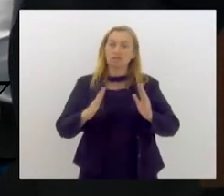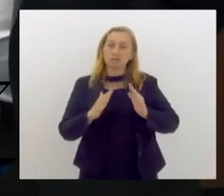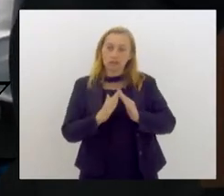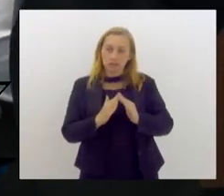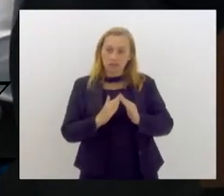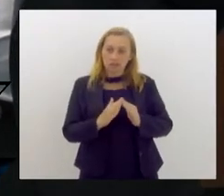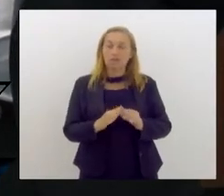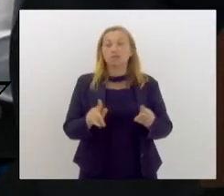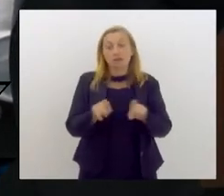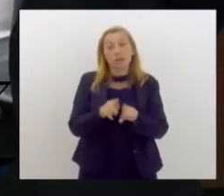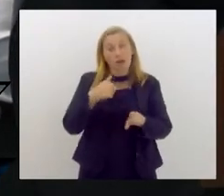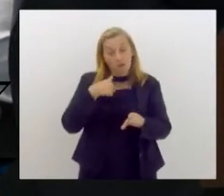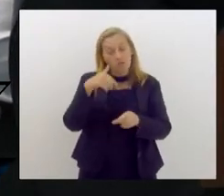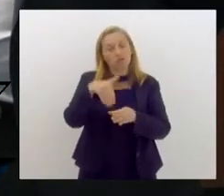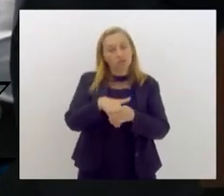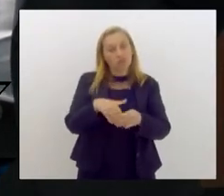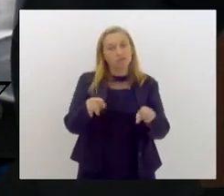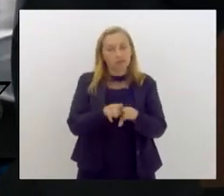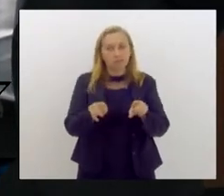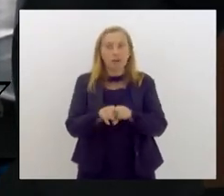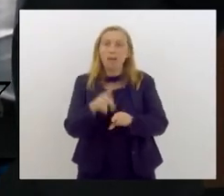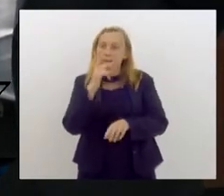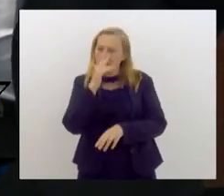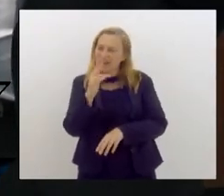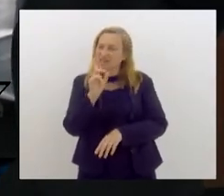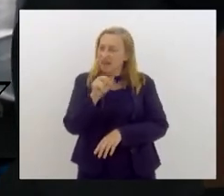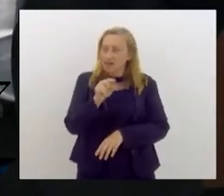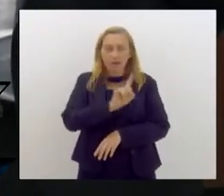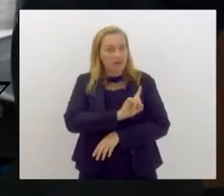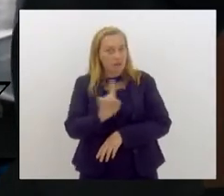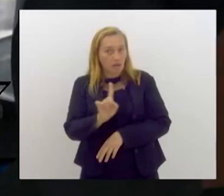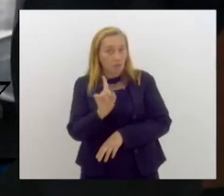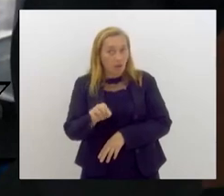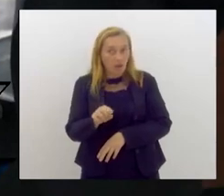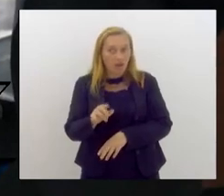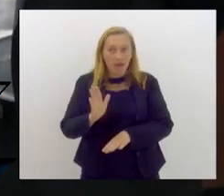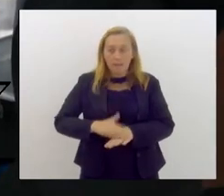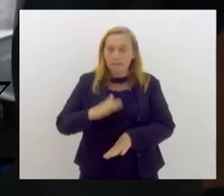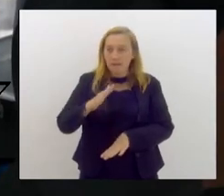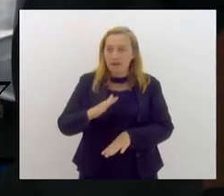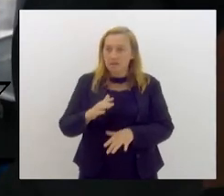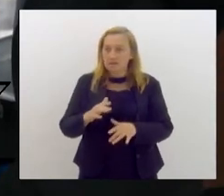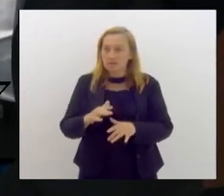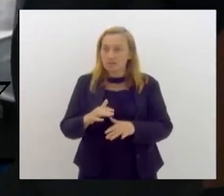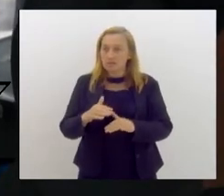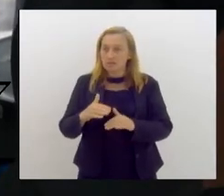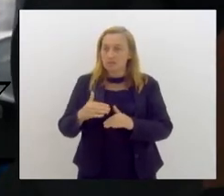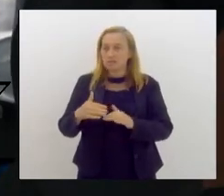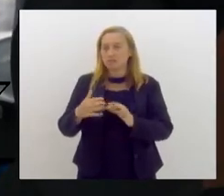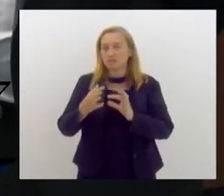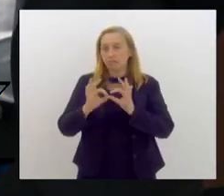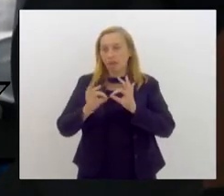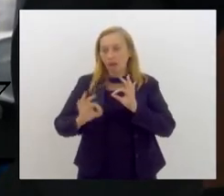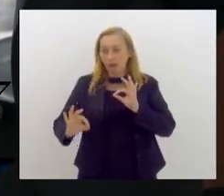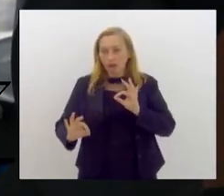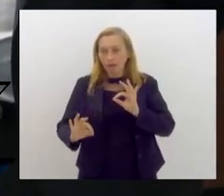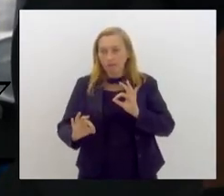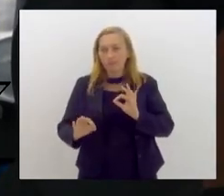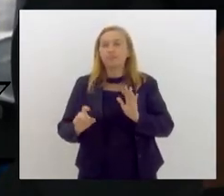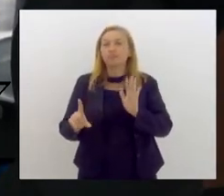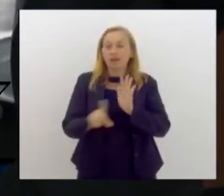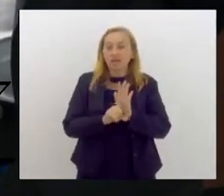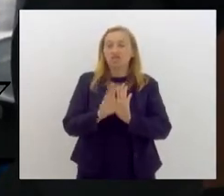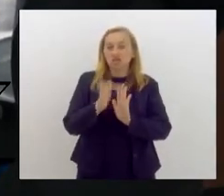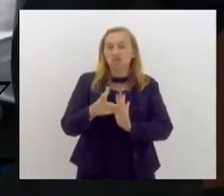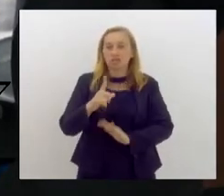qual eu também votei. Ele parece que é, mas não é. Ele é muito mais abrangente, o projeto de lei, a lei que já